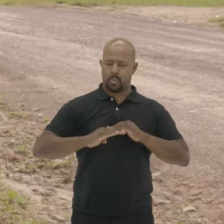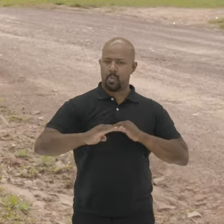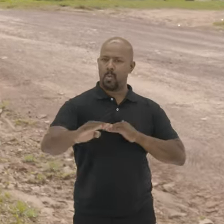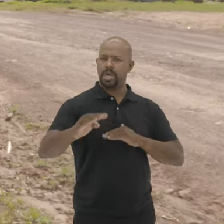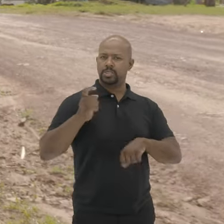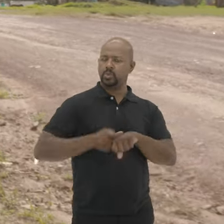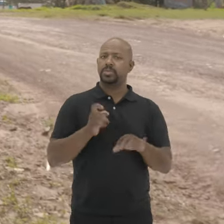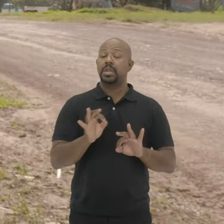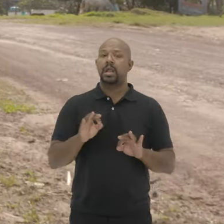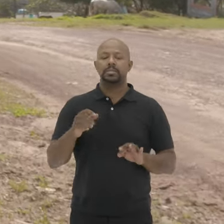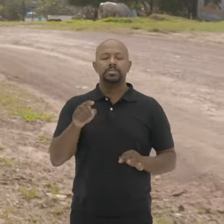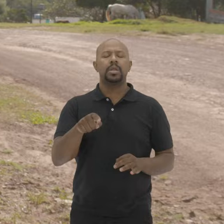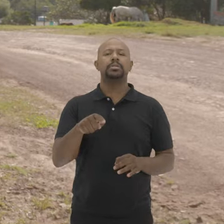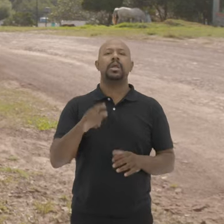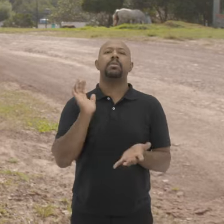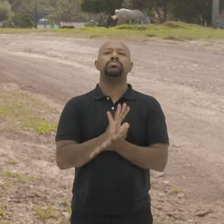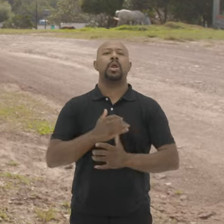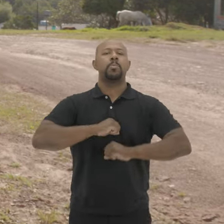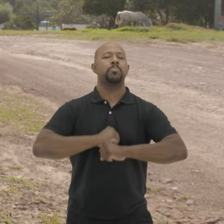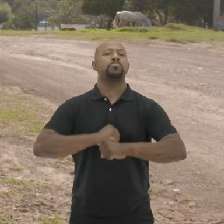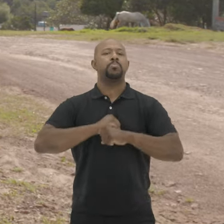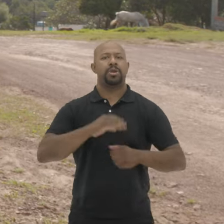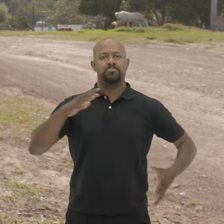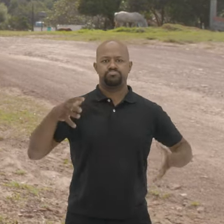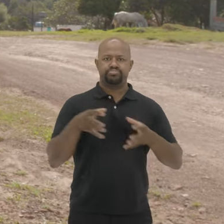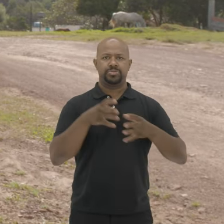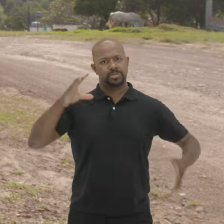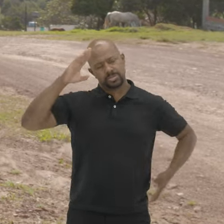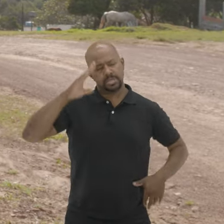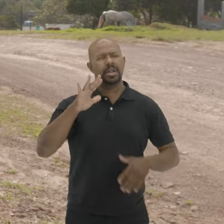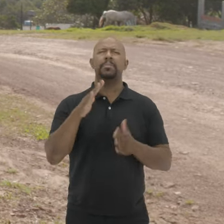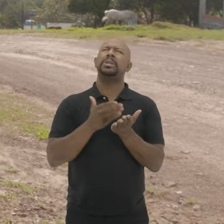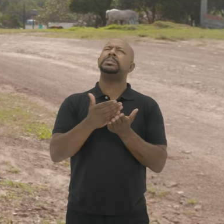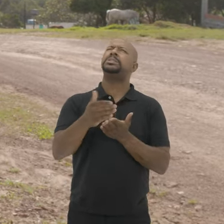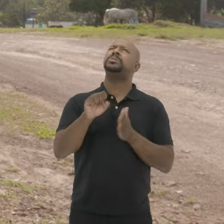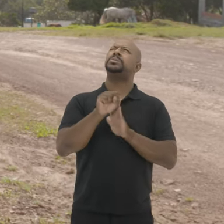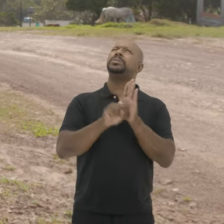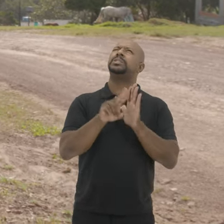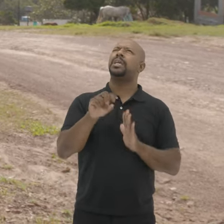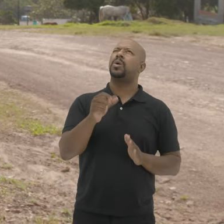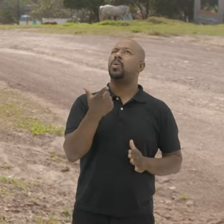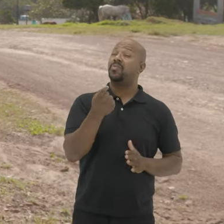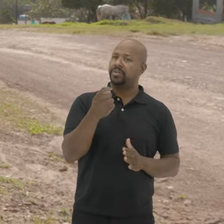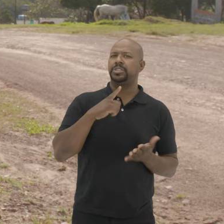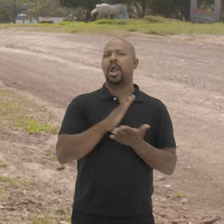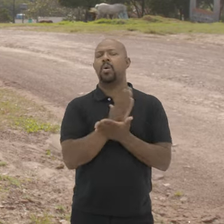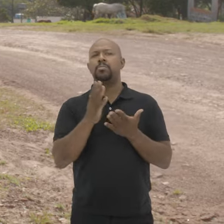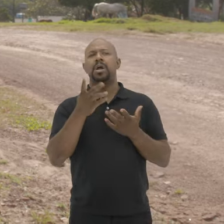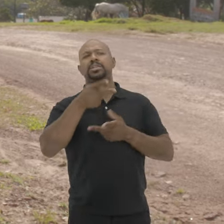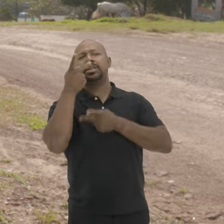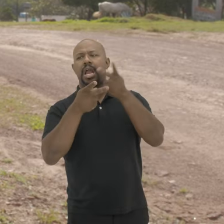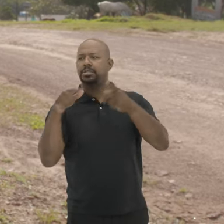Por onde passavam as tropas até o início do século 20 e tem alguns relatos de moradores